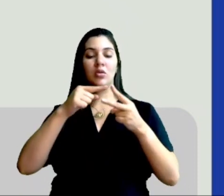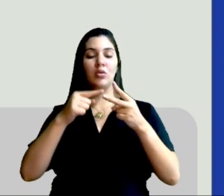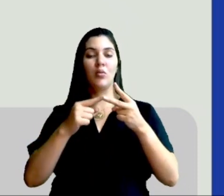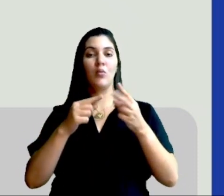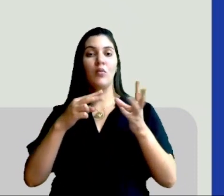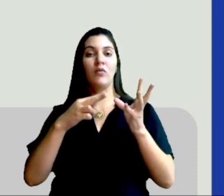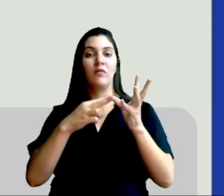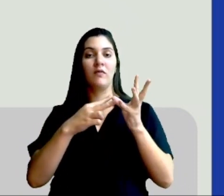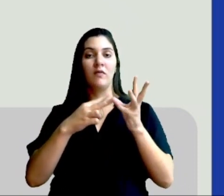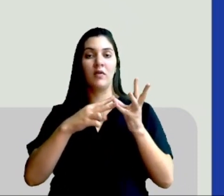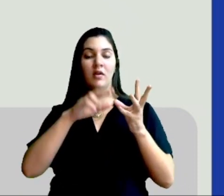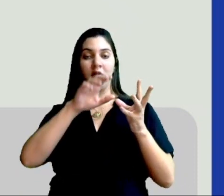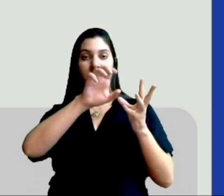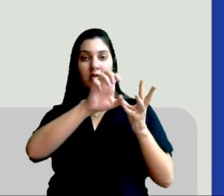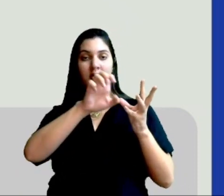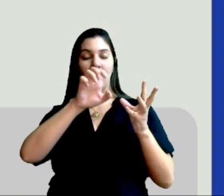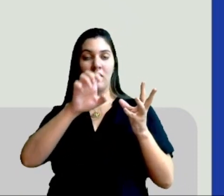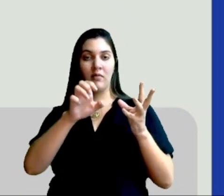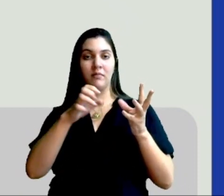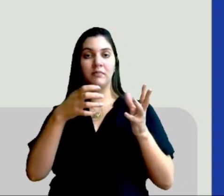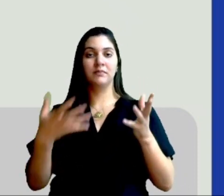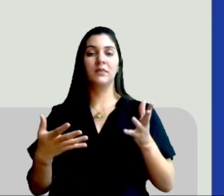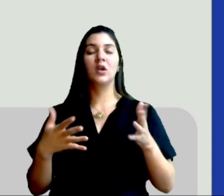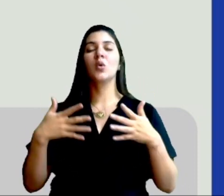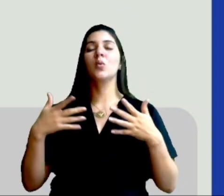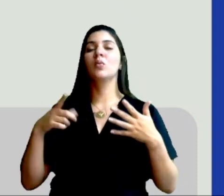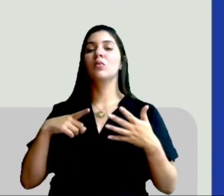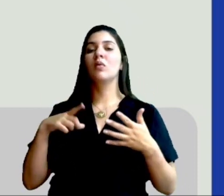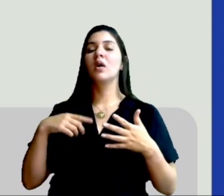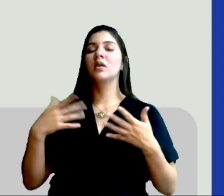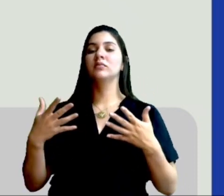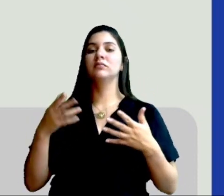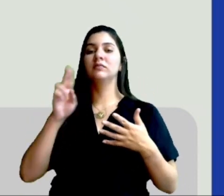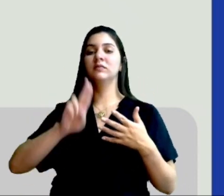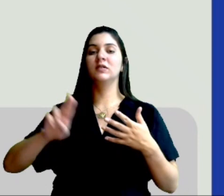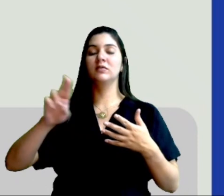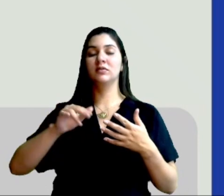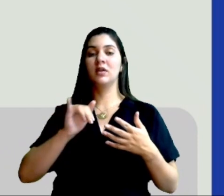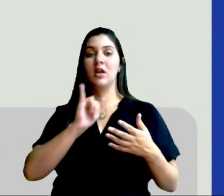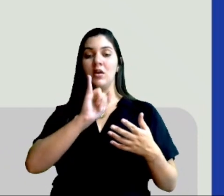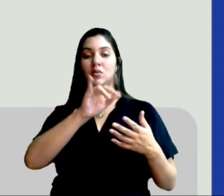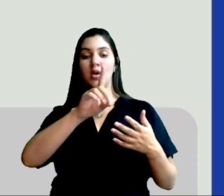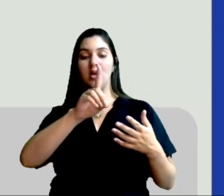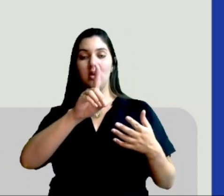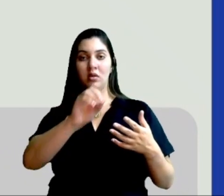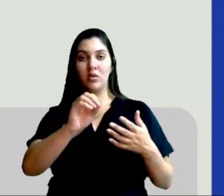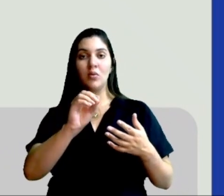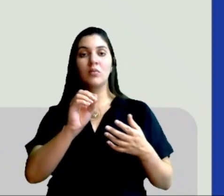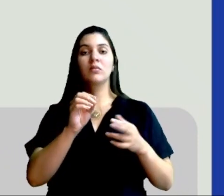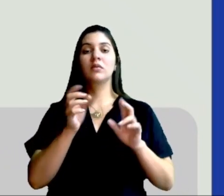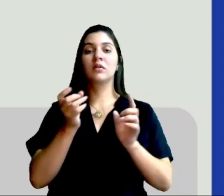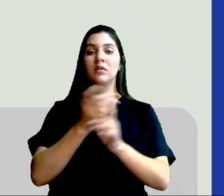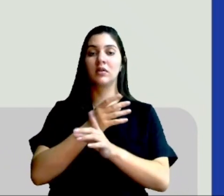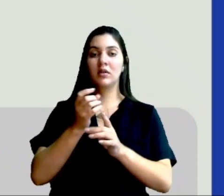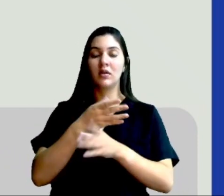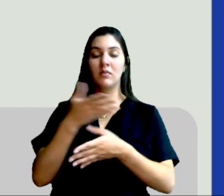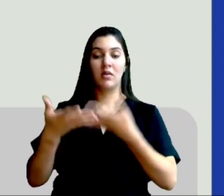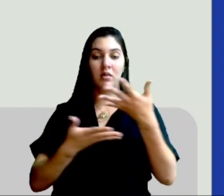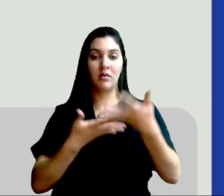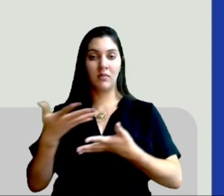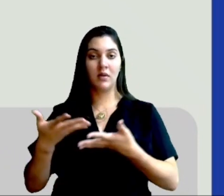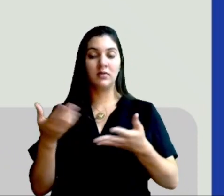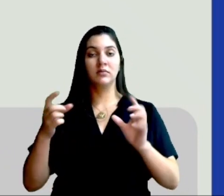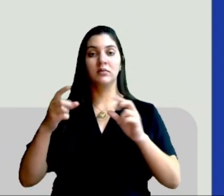vogais E, certo? Então, quando a gente vai colocar o ido, que é a terminação de